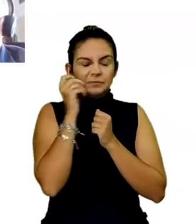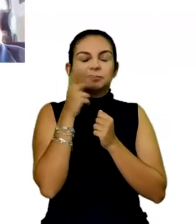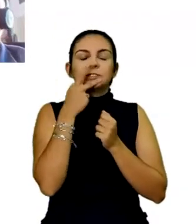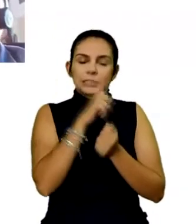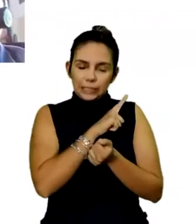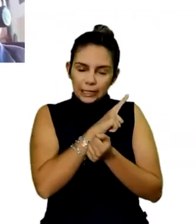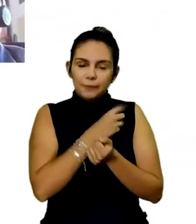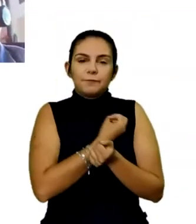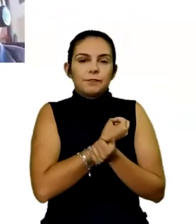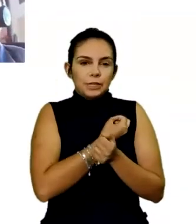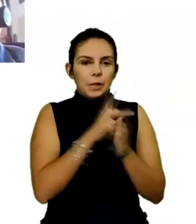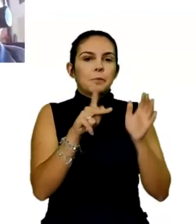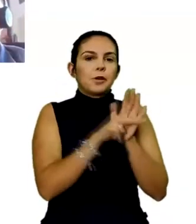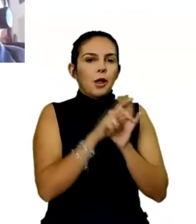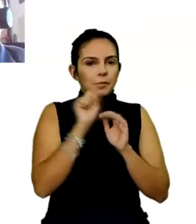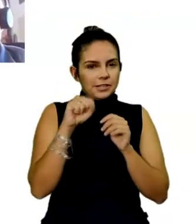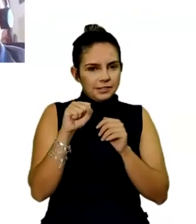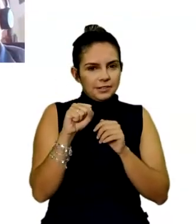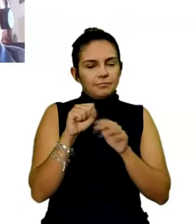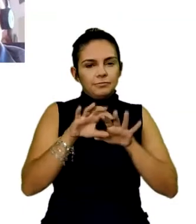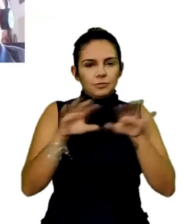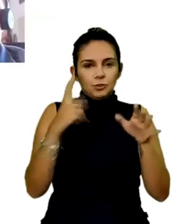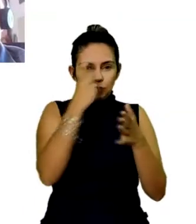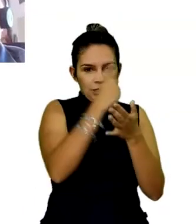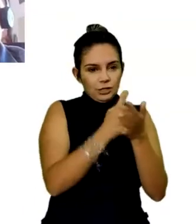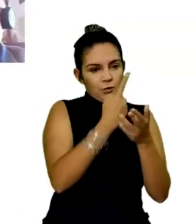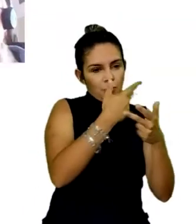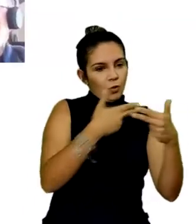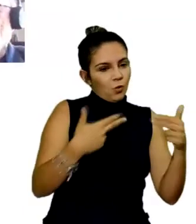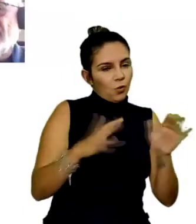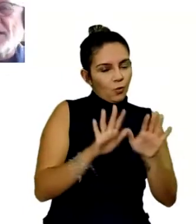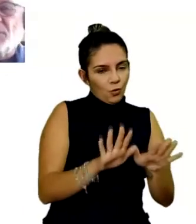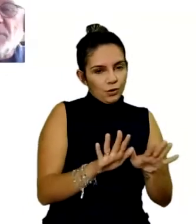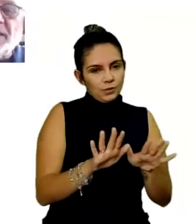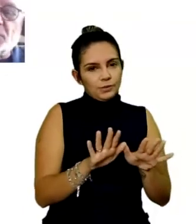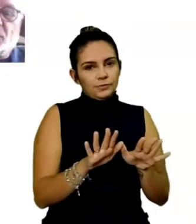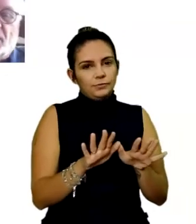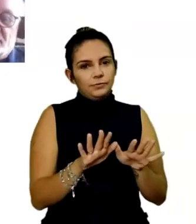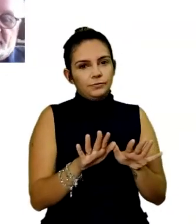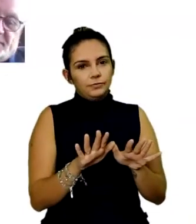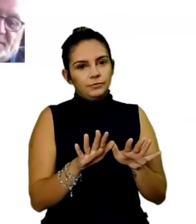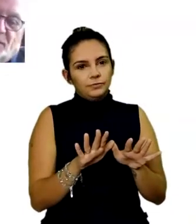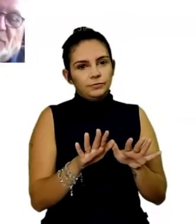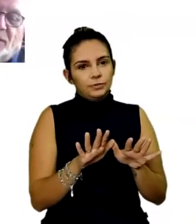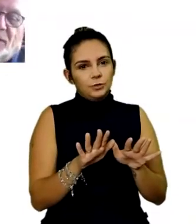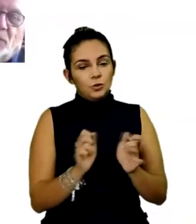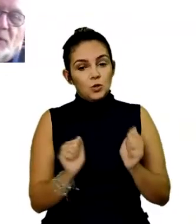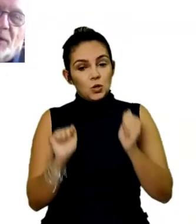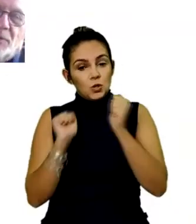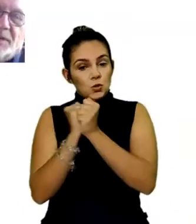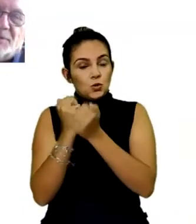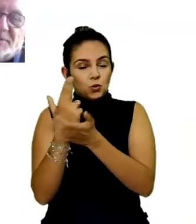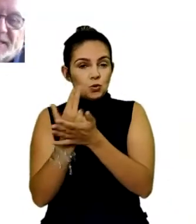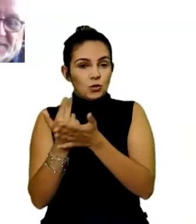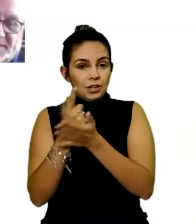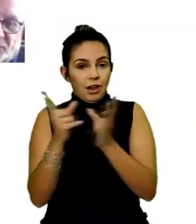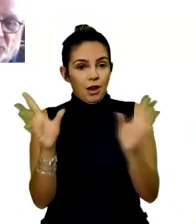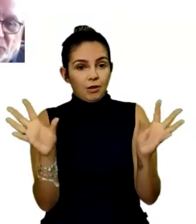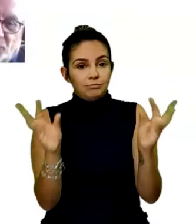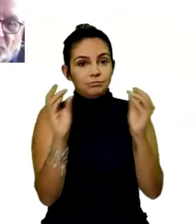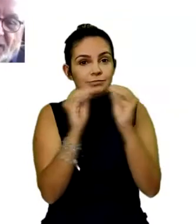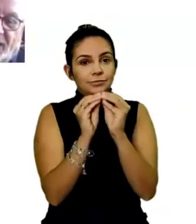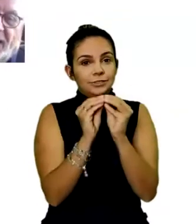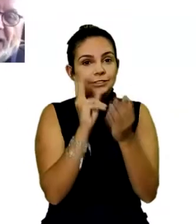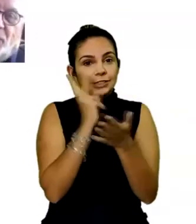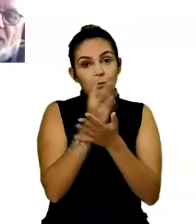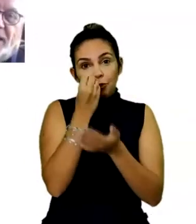própria, sim. Tem vida própria. Eu acho que o texto é uma coisa que, ele unido à ilustração, o resultado é